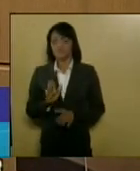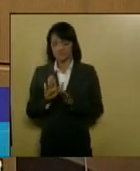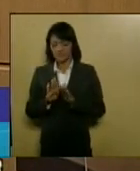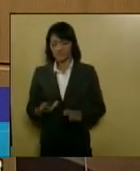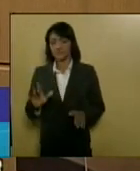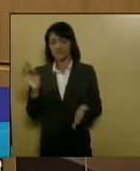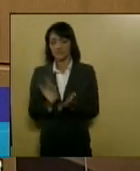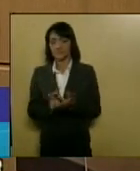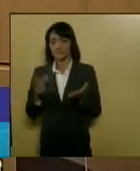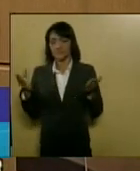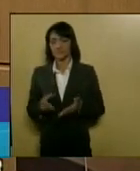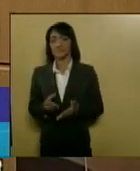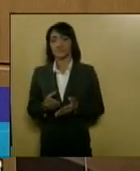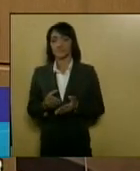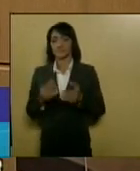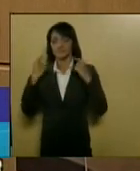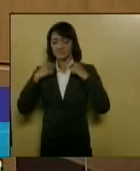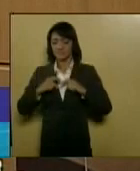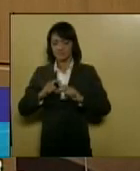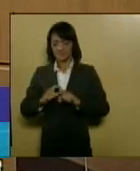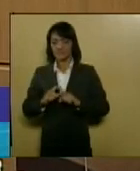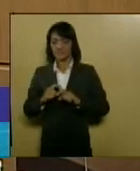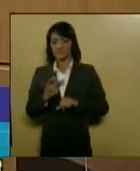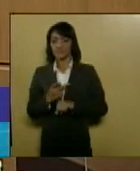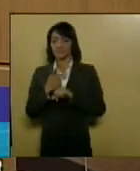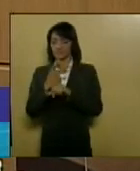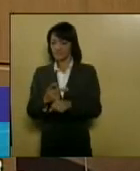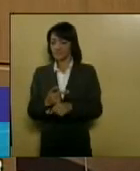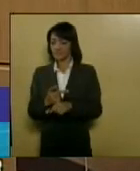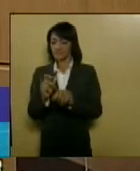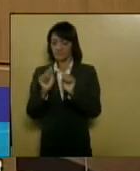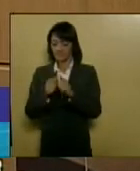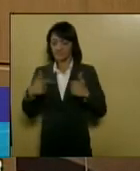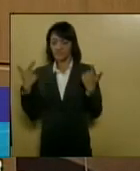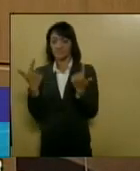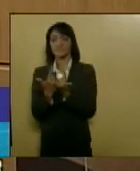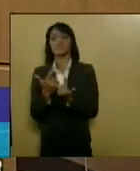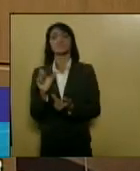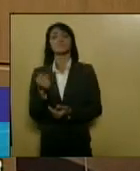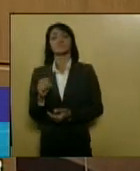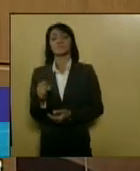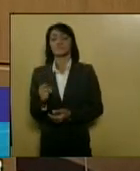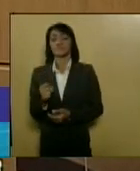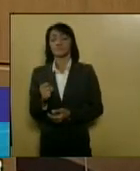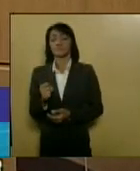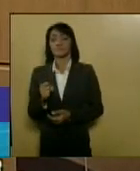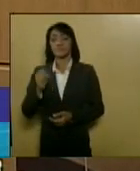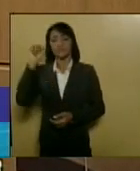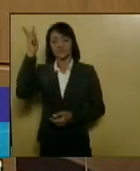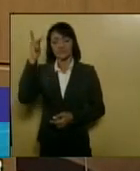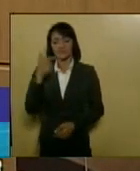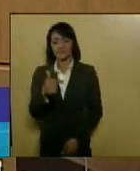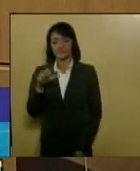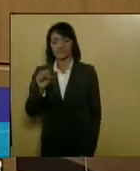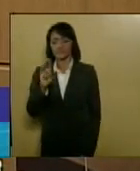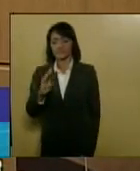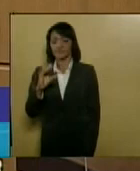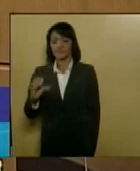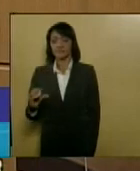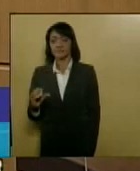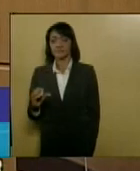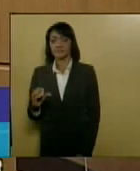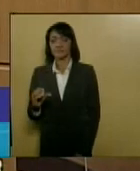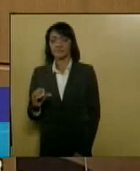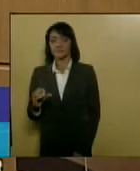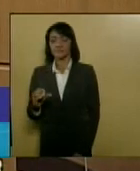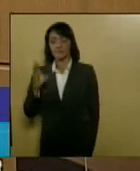a outorga da Ordem do Mérito Parlamentar da Assembleia Legislativa de Sergipe ao estandarte histórico do 28BC é, antes